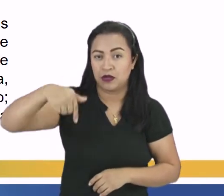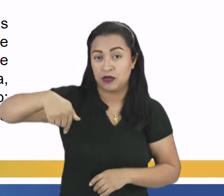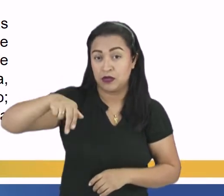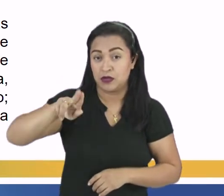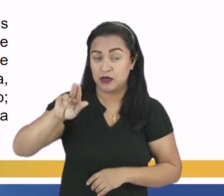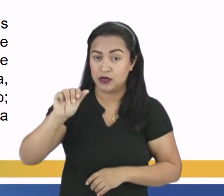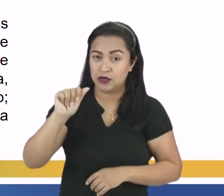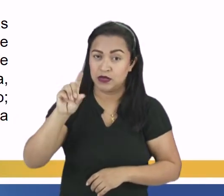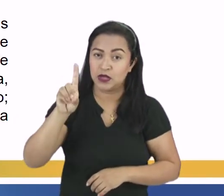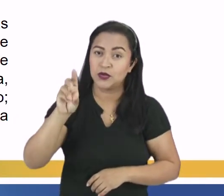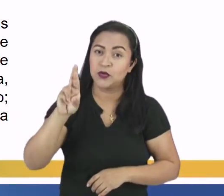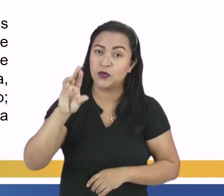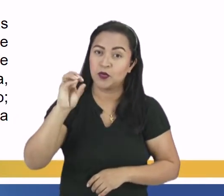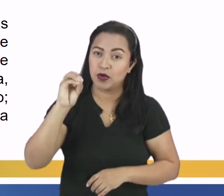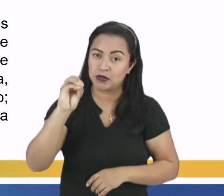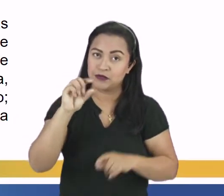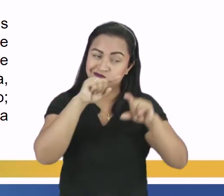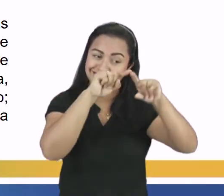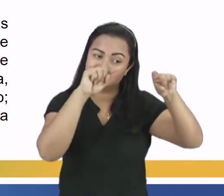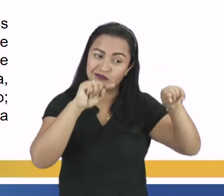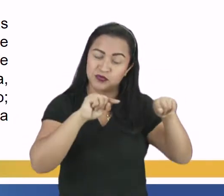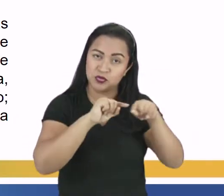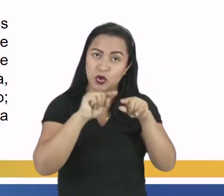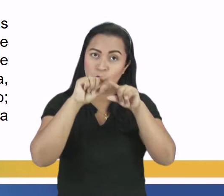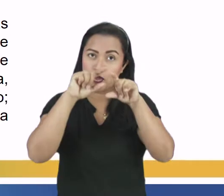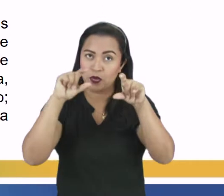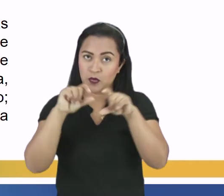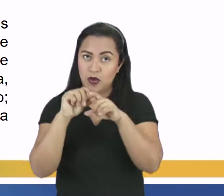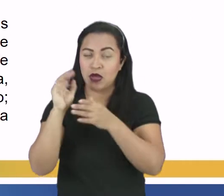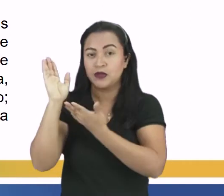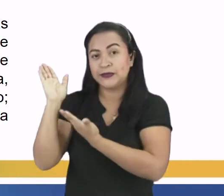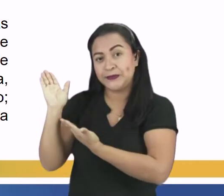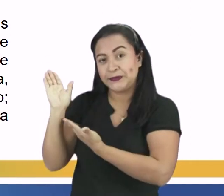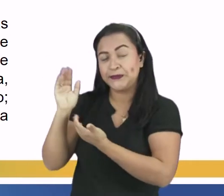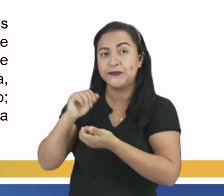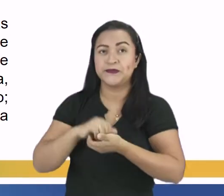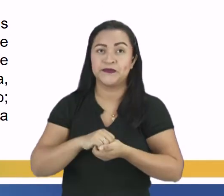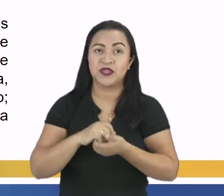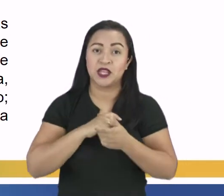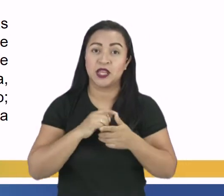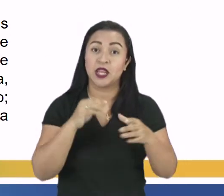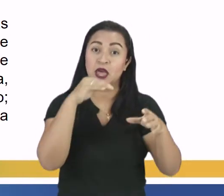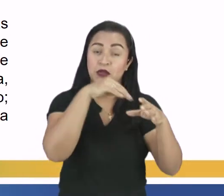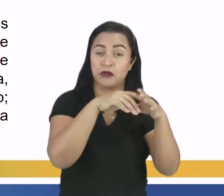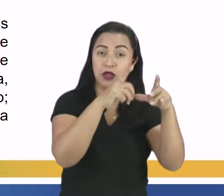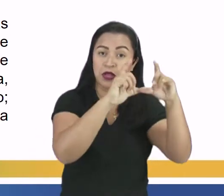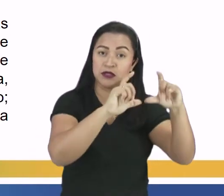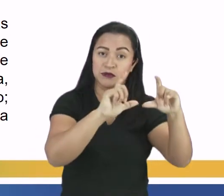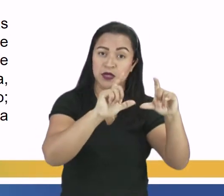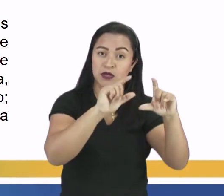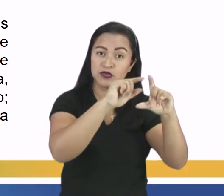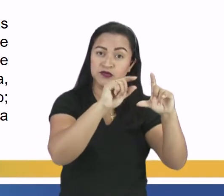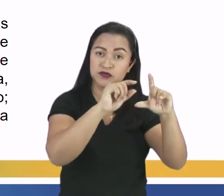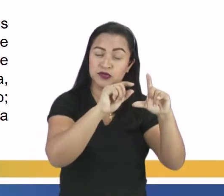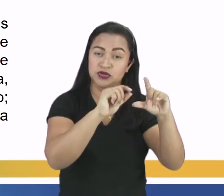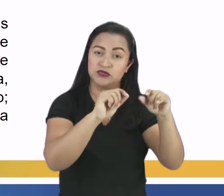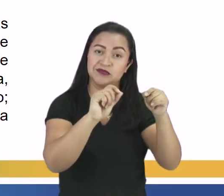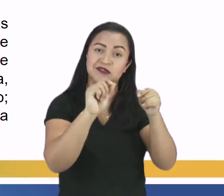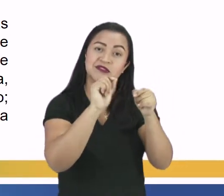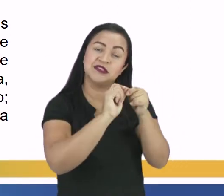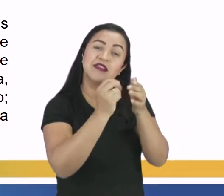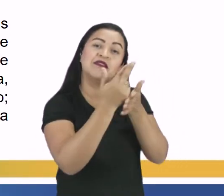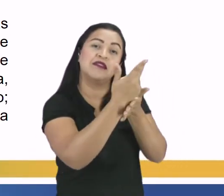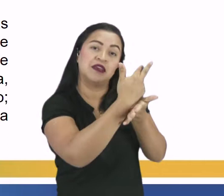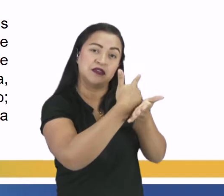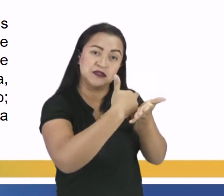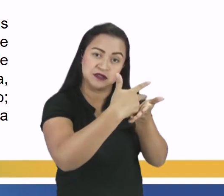da área, tá certo? Então, nós temos ali o requadro, onde dentro daquele espaço vão ser colocados os personagens e as